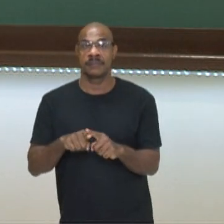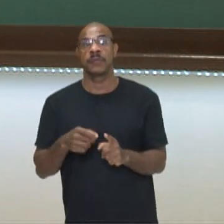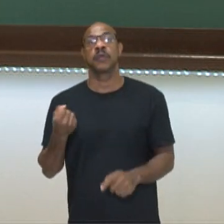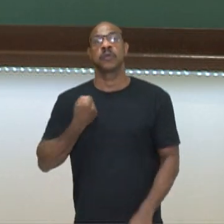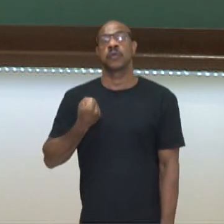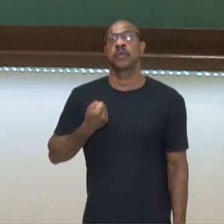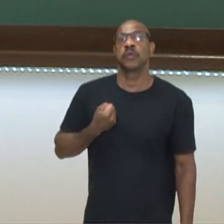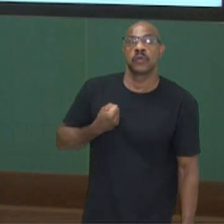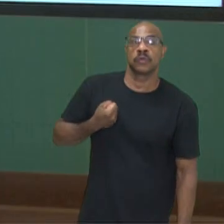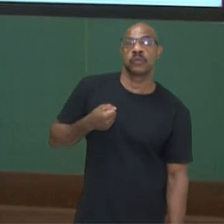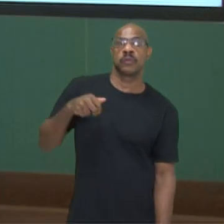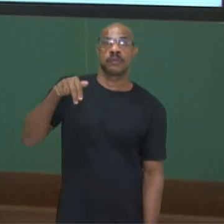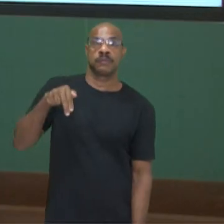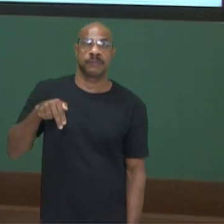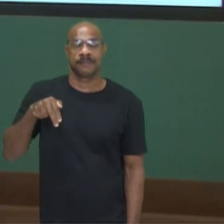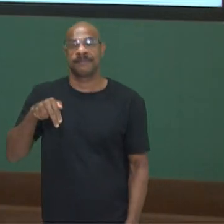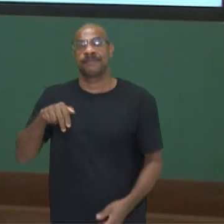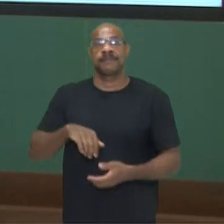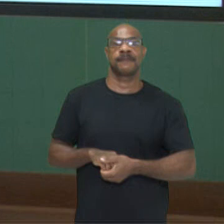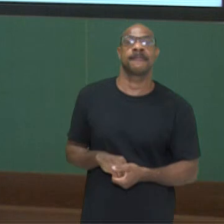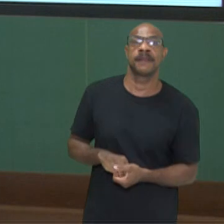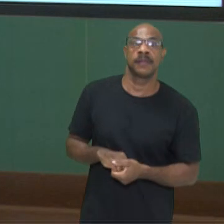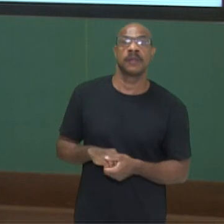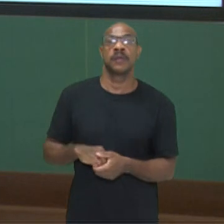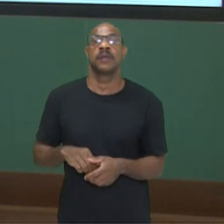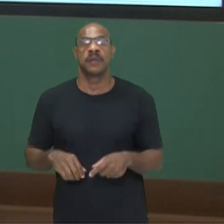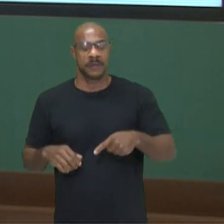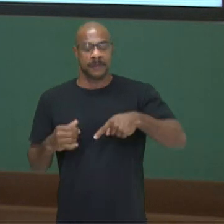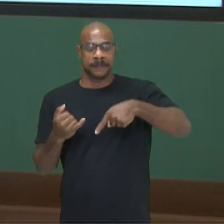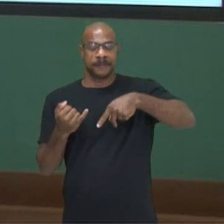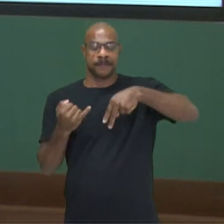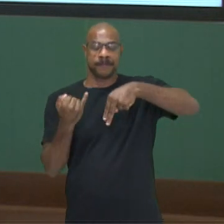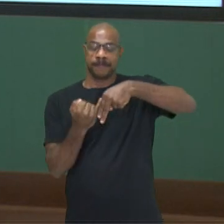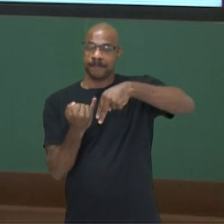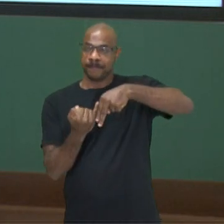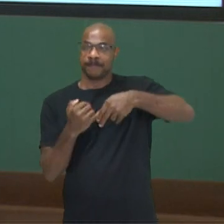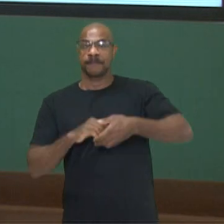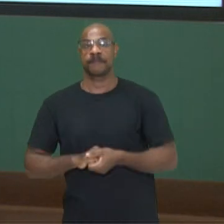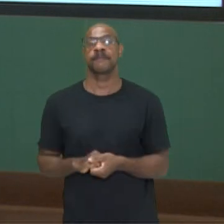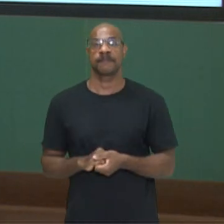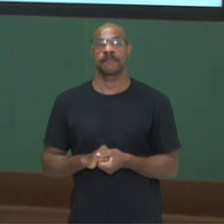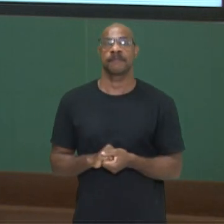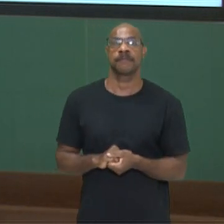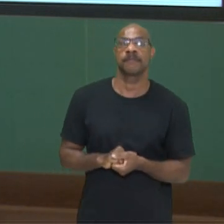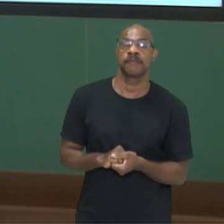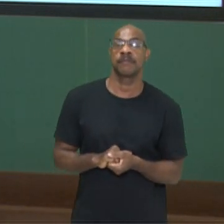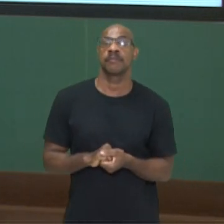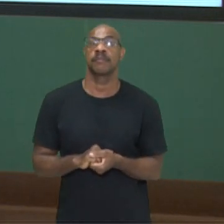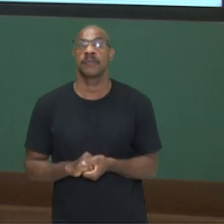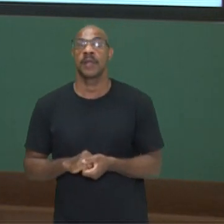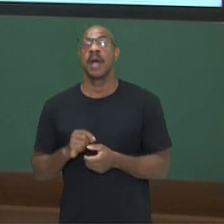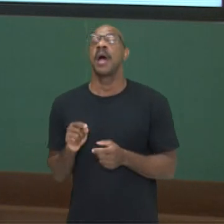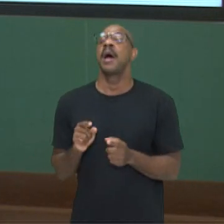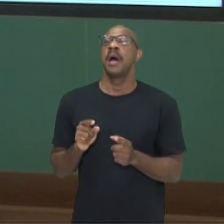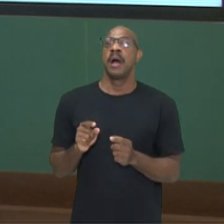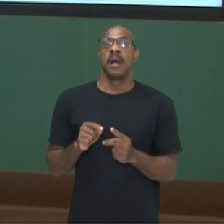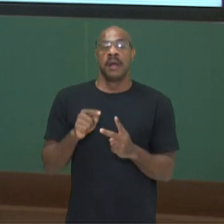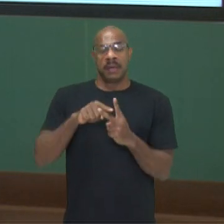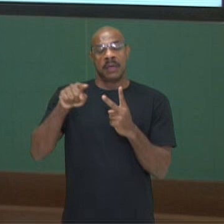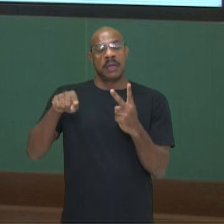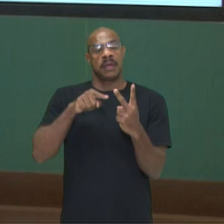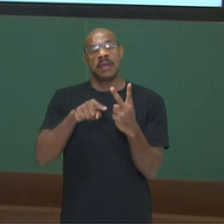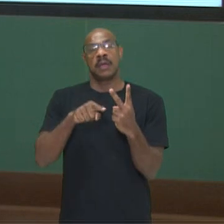inteiros. Bom, para falarmos sobre raiz quadrada, é importante entendermos que a radiciação é uma